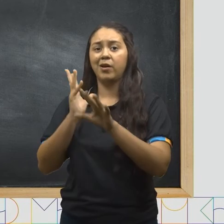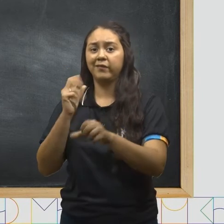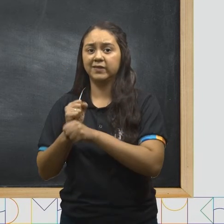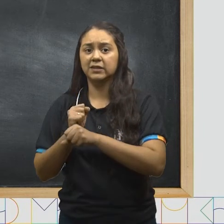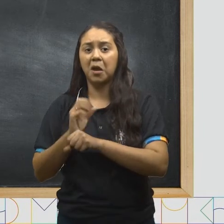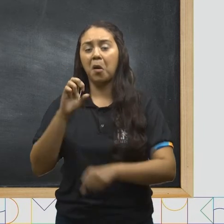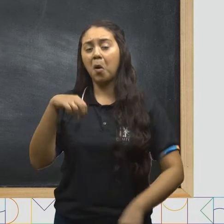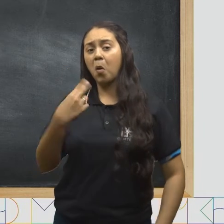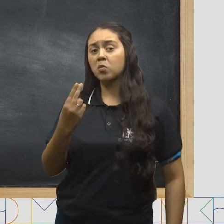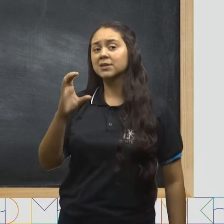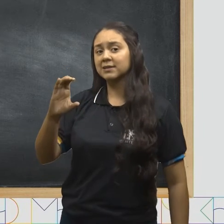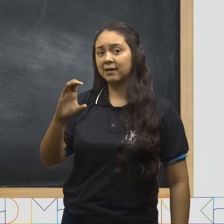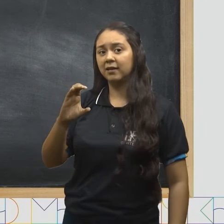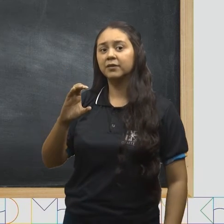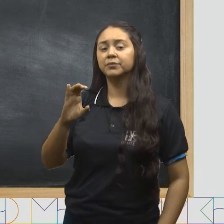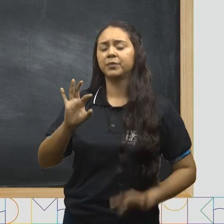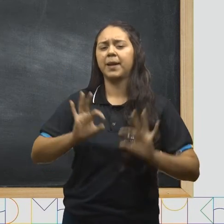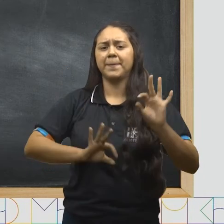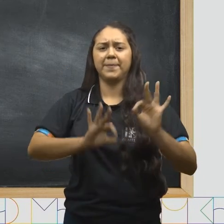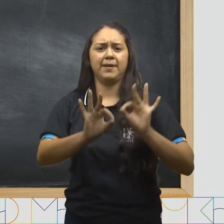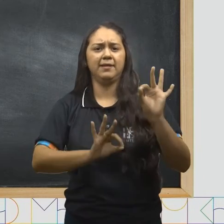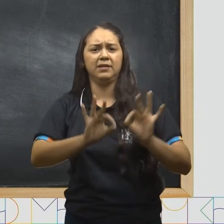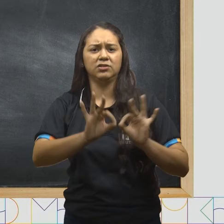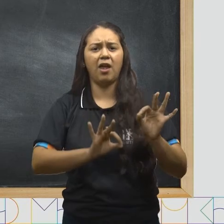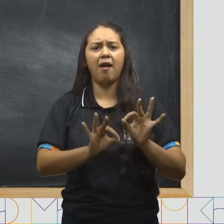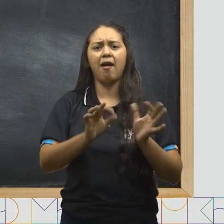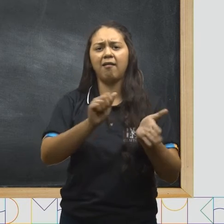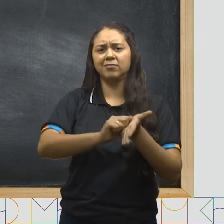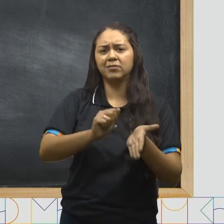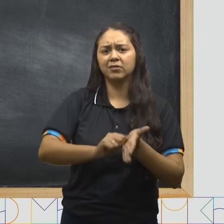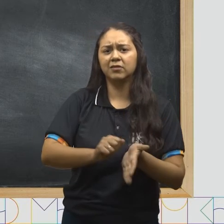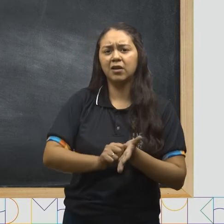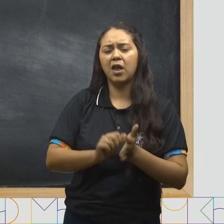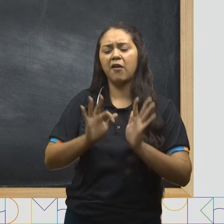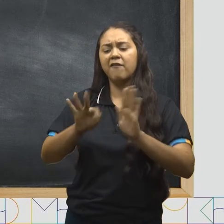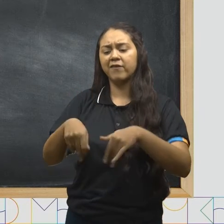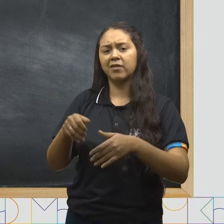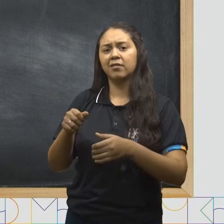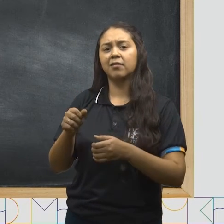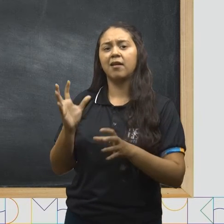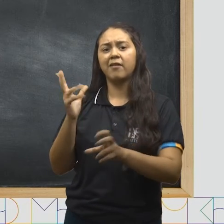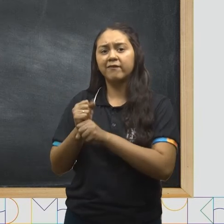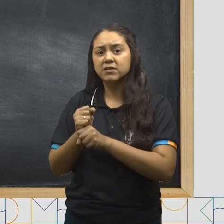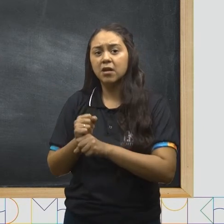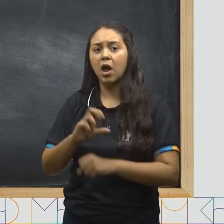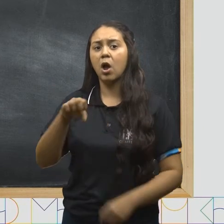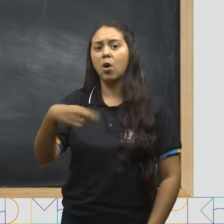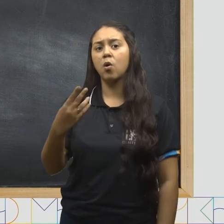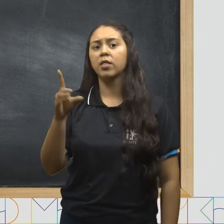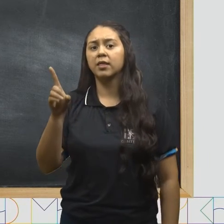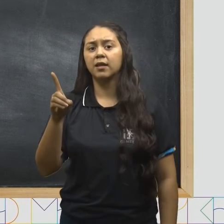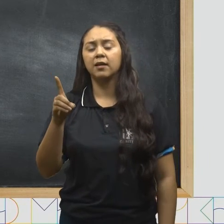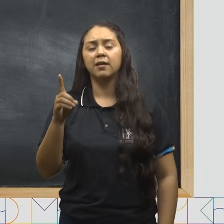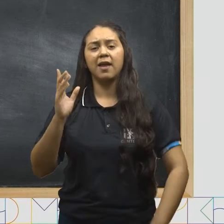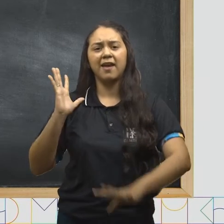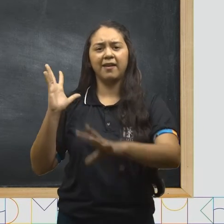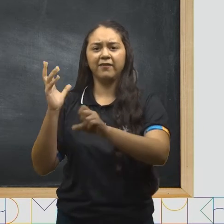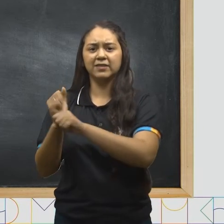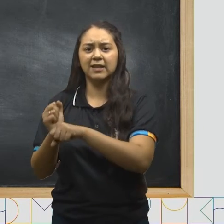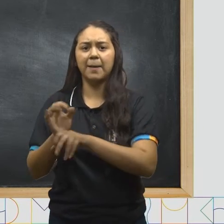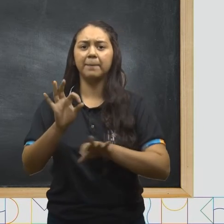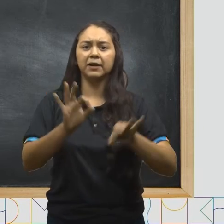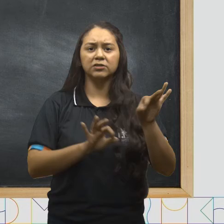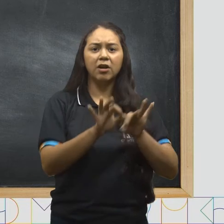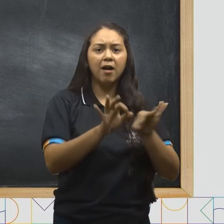revisar. Letra C. Planejar, escrever e depois revisar. Letra D.